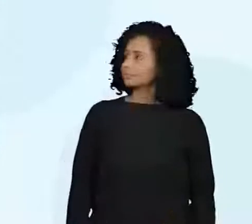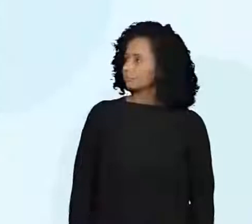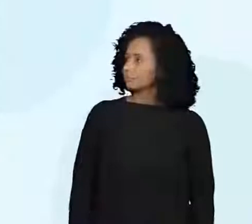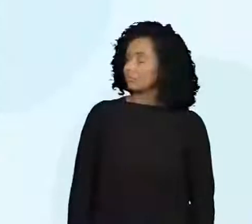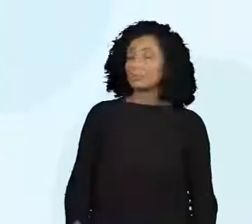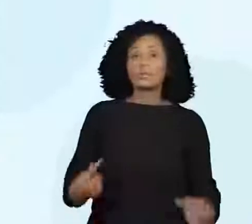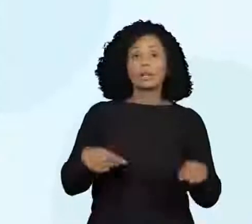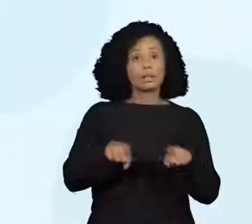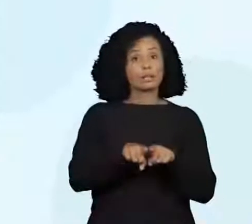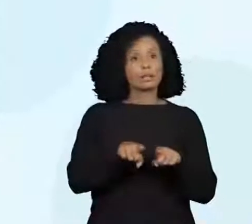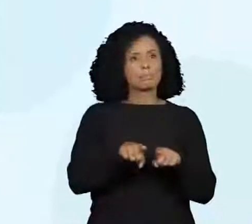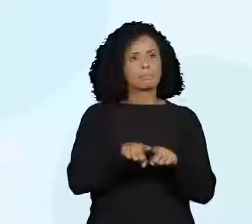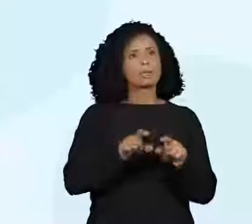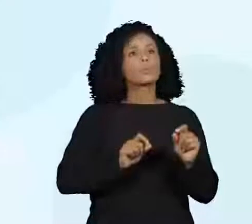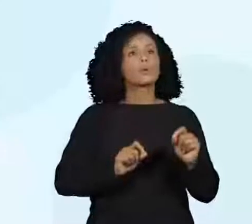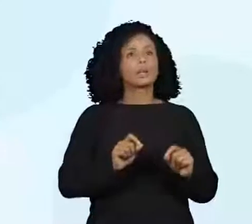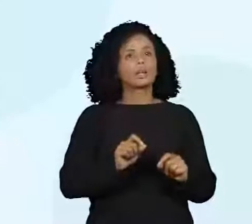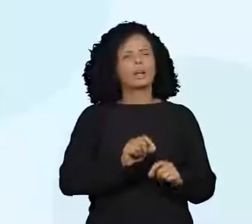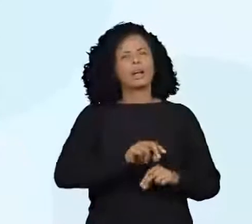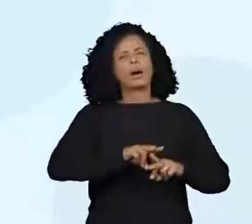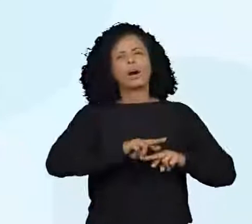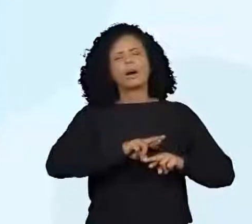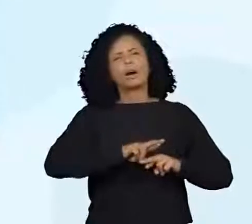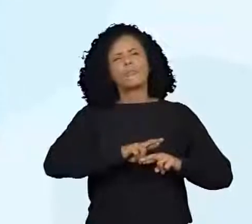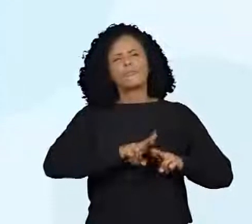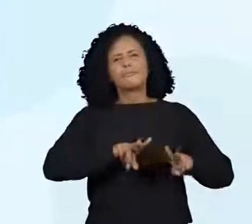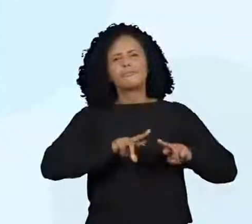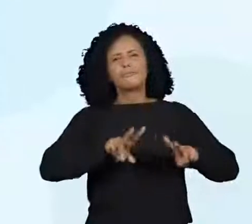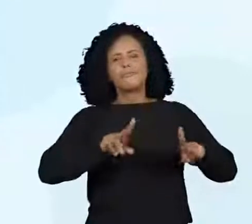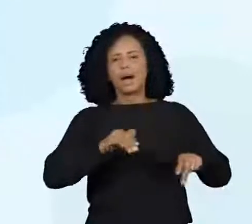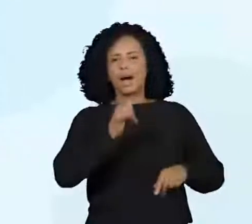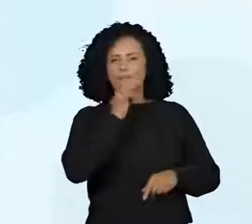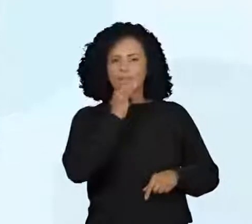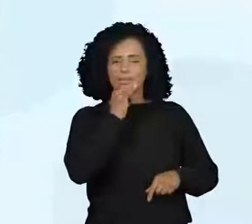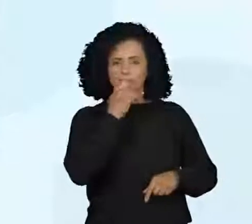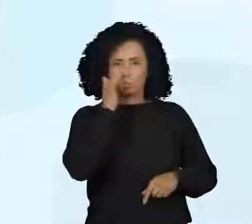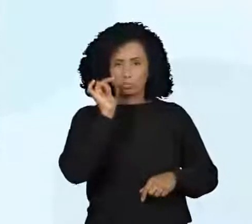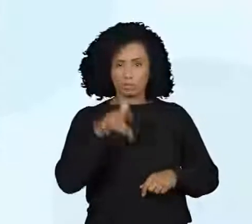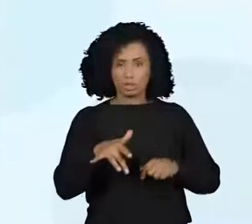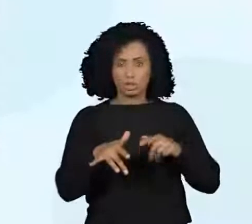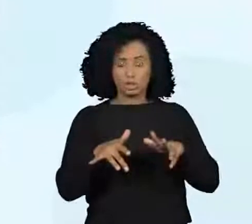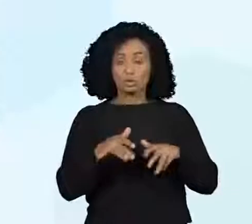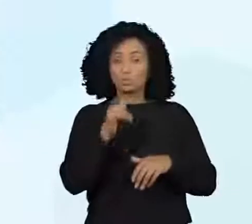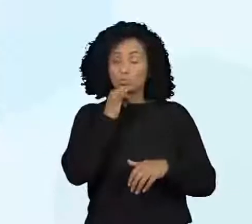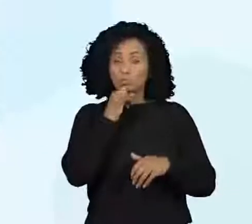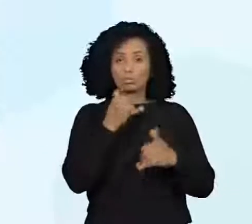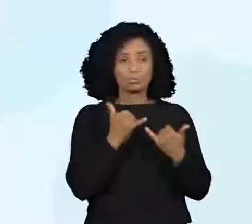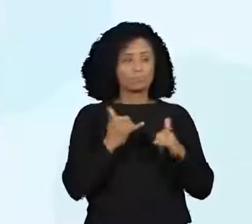Temos também outros exemplos de lixo, como o lixo eletrônico,